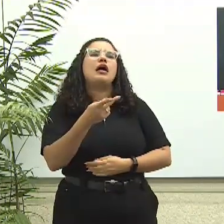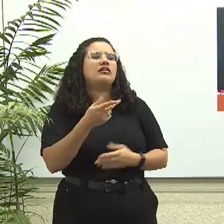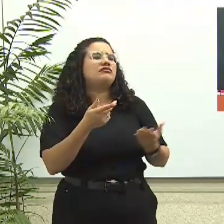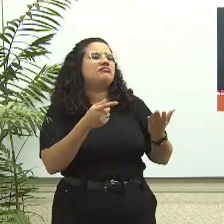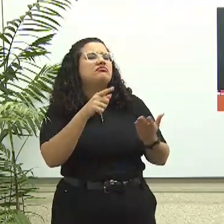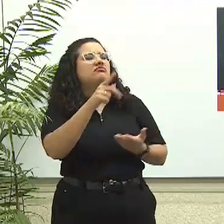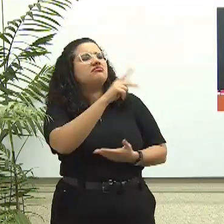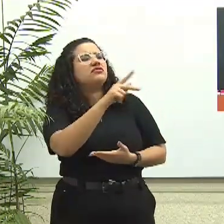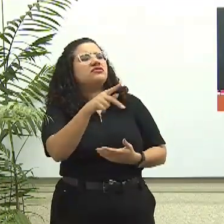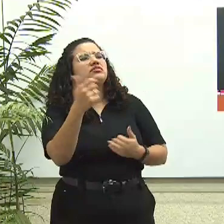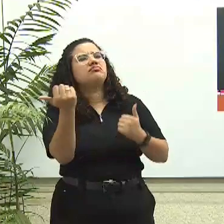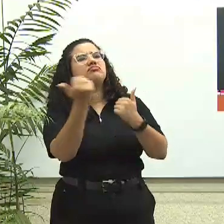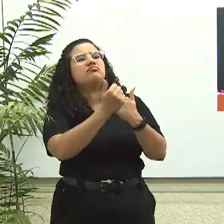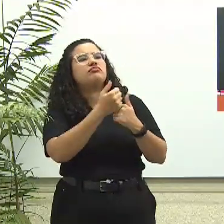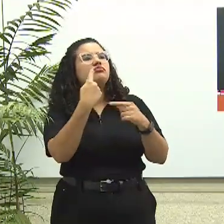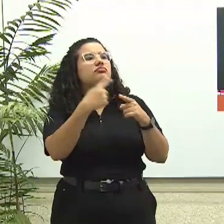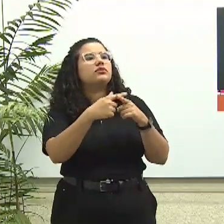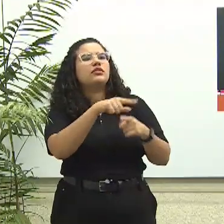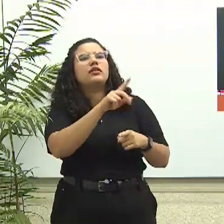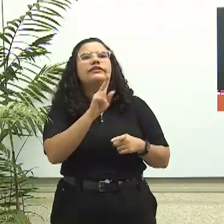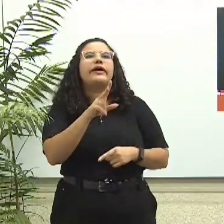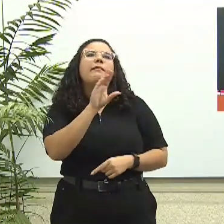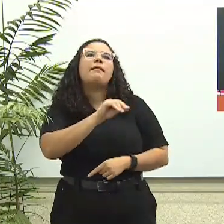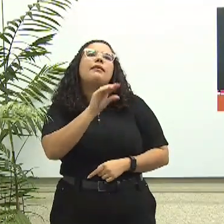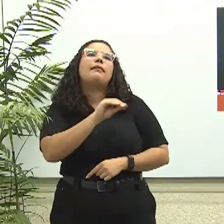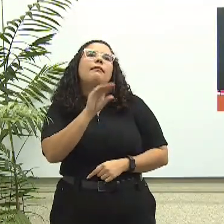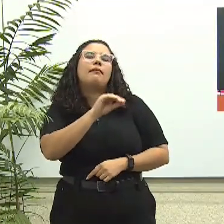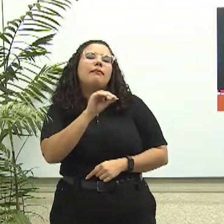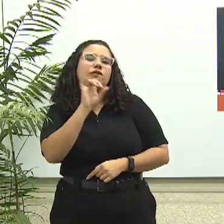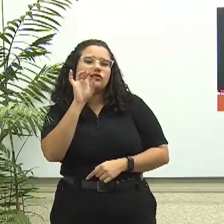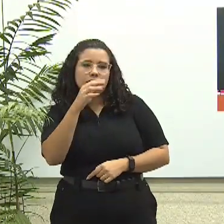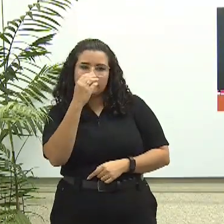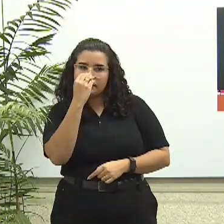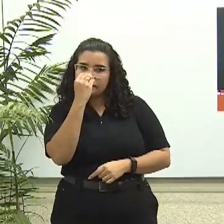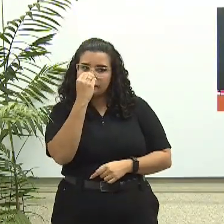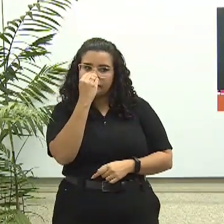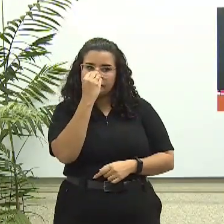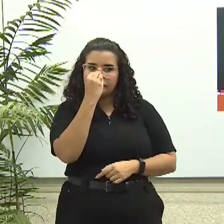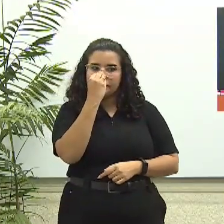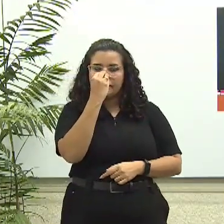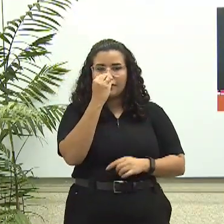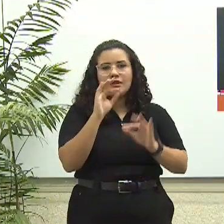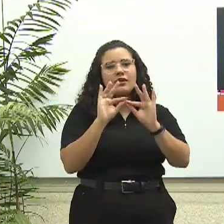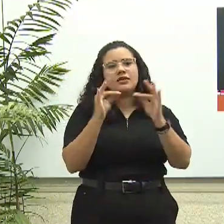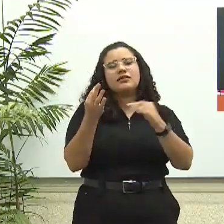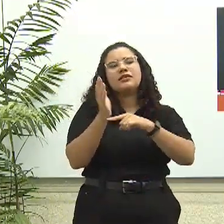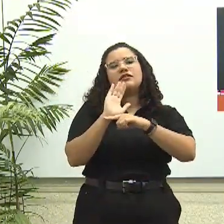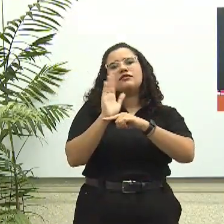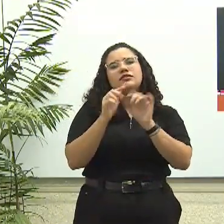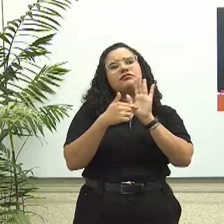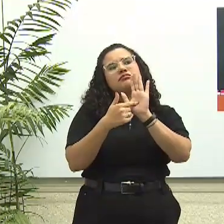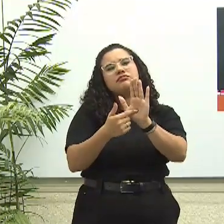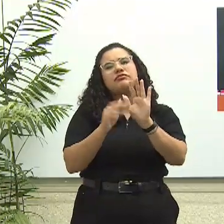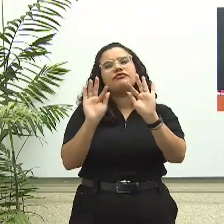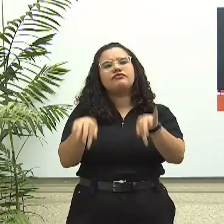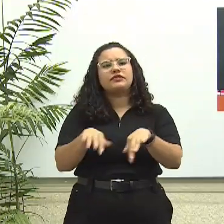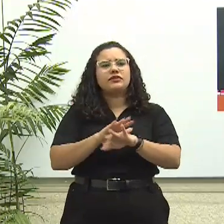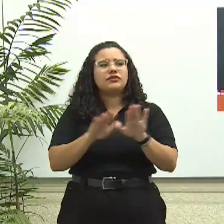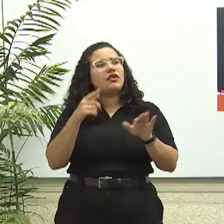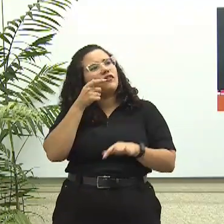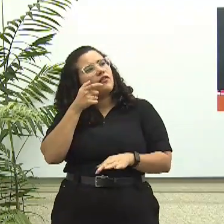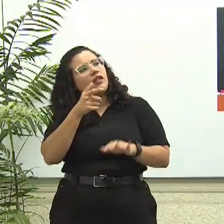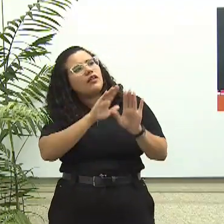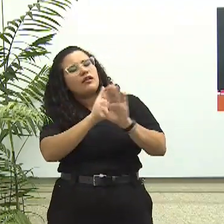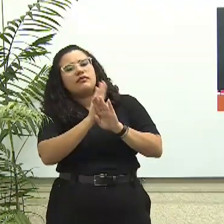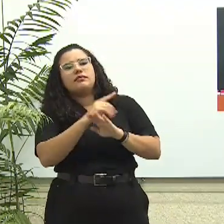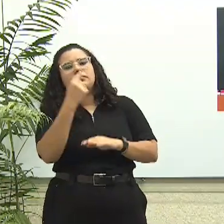professor aí eu substituo porque ele fica lá tagarelando aí eu ponho um vídeo lá e acabou Vê o vídeo aí porque na verdade